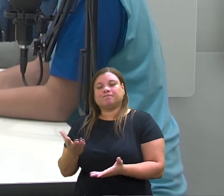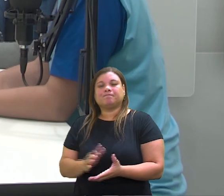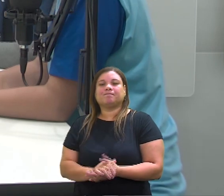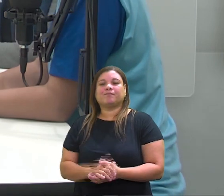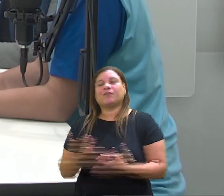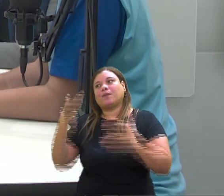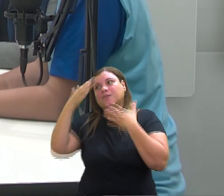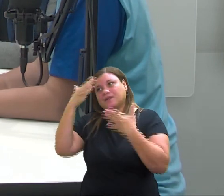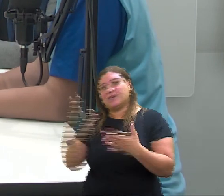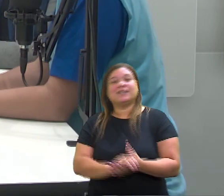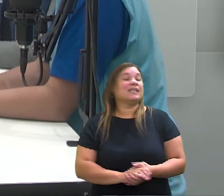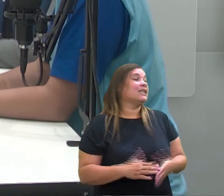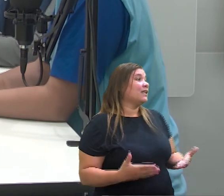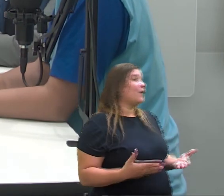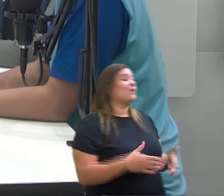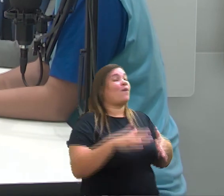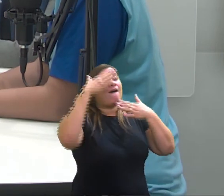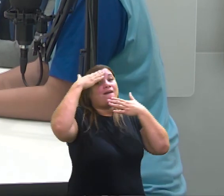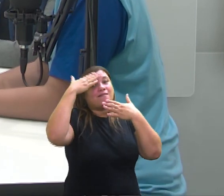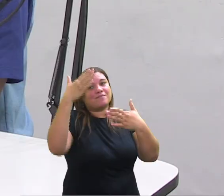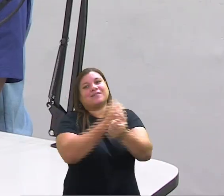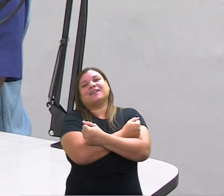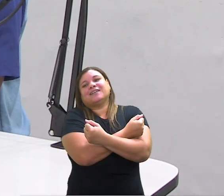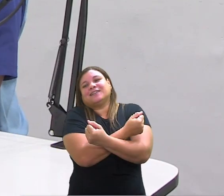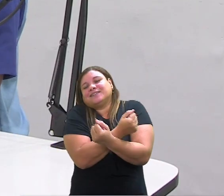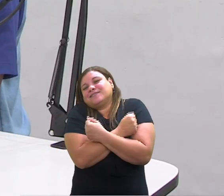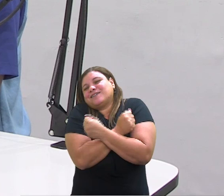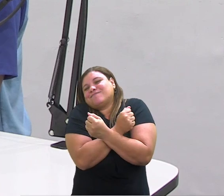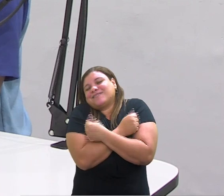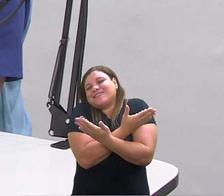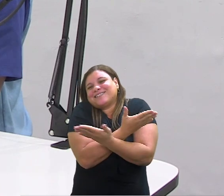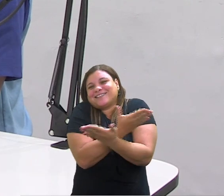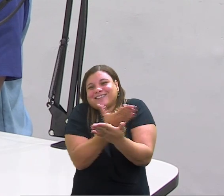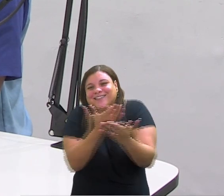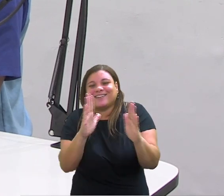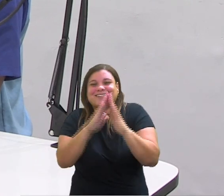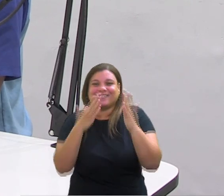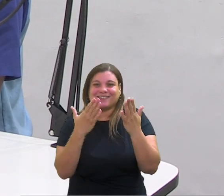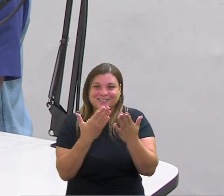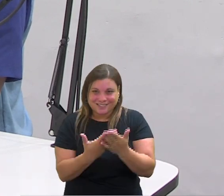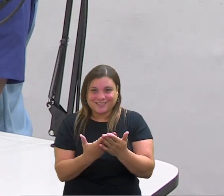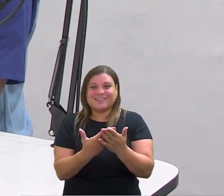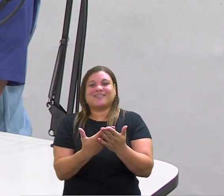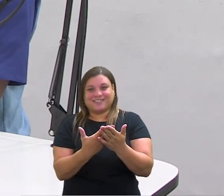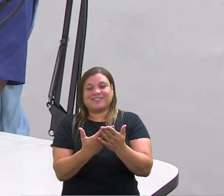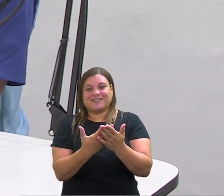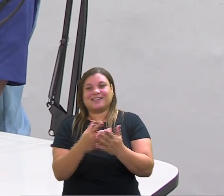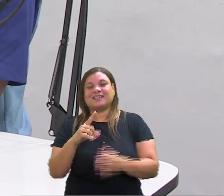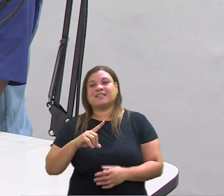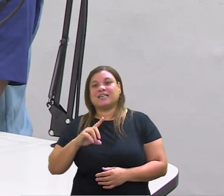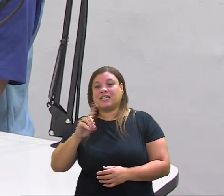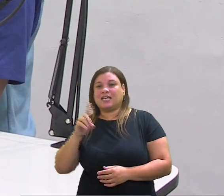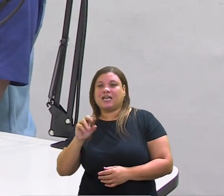reconhecido. Um abraço para todos da Escola Municipal Zumbi de Palmares, toda a gestão, todos os funcionários, tá?